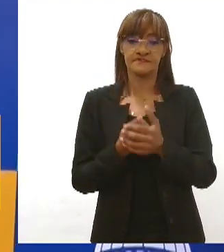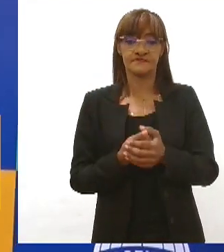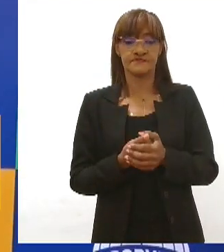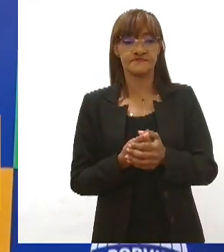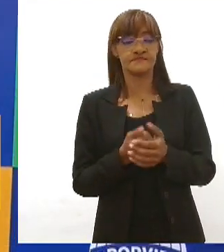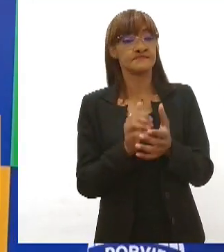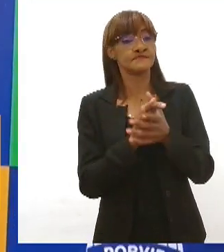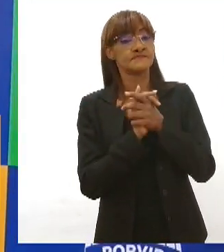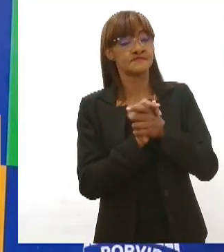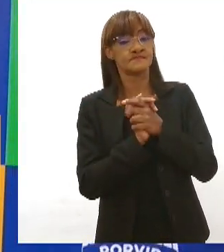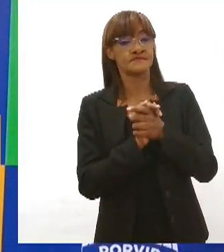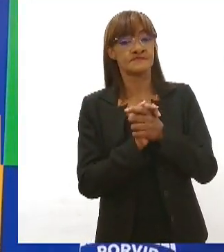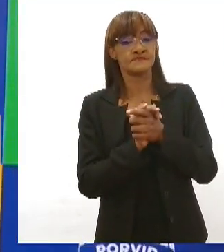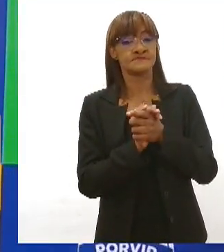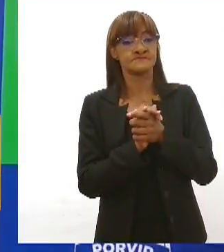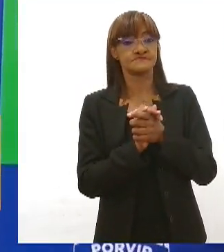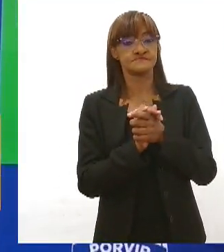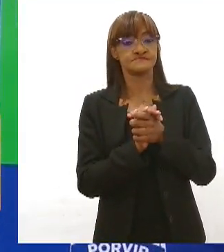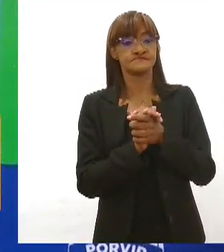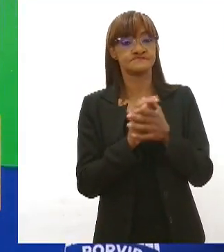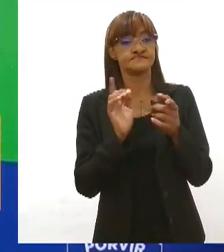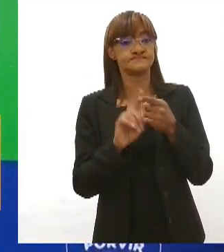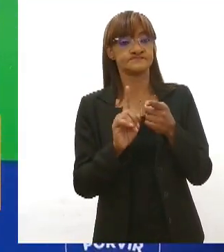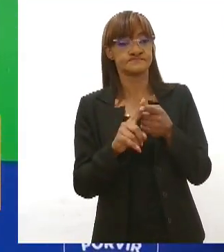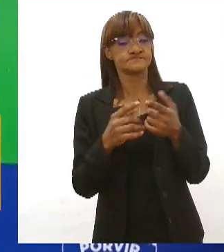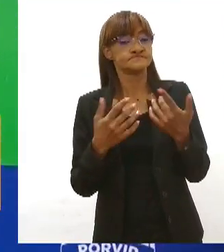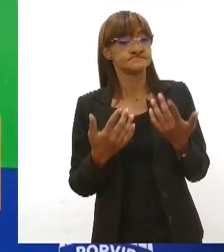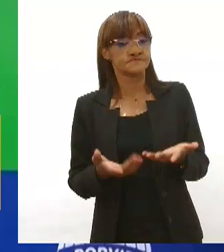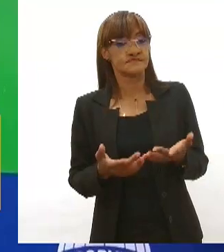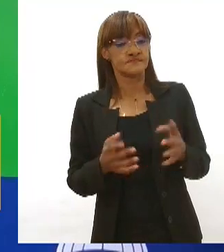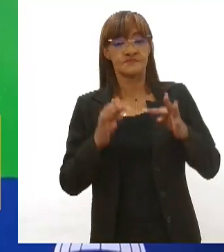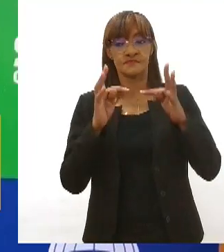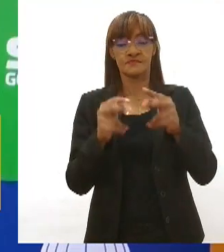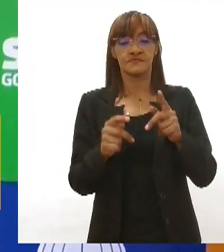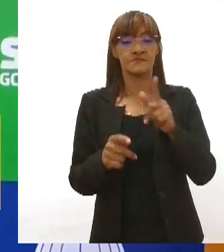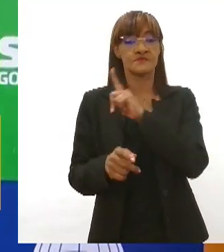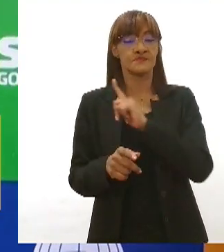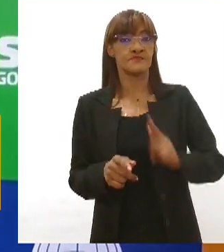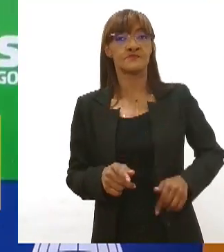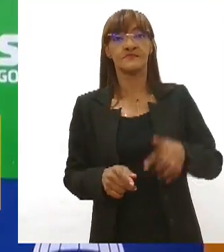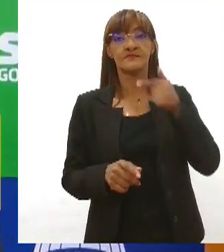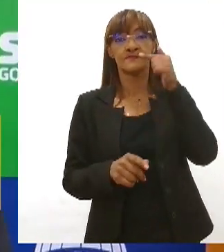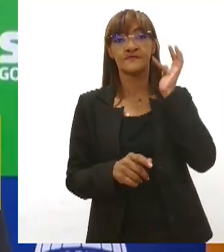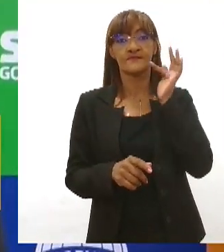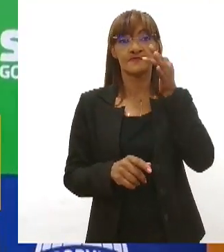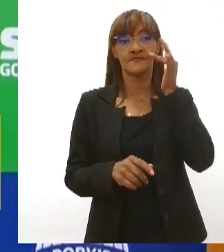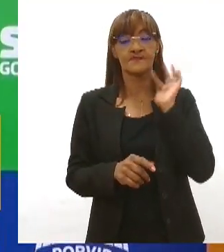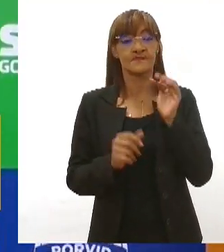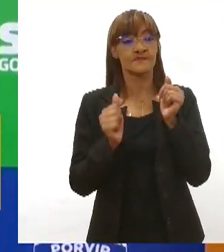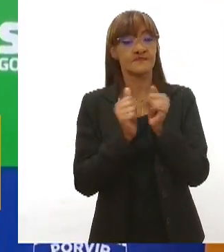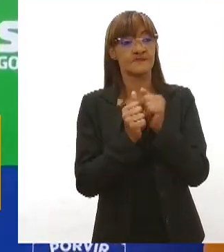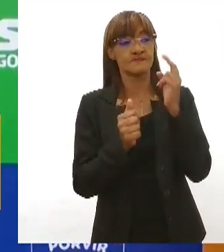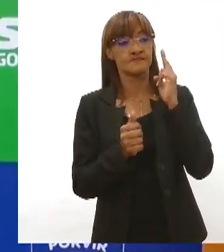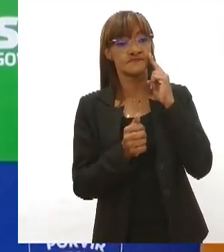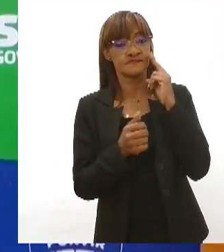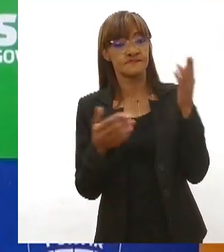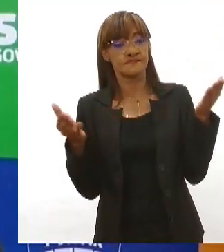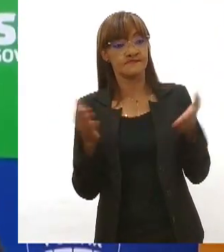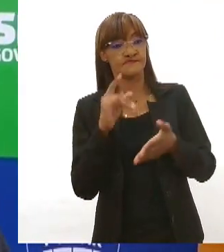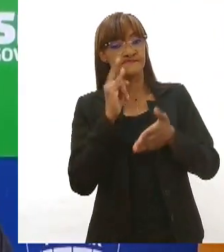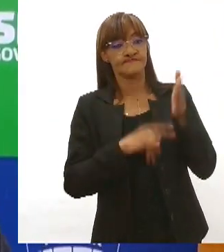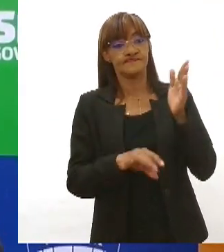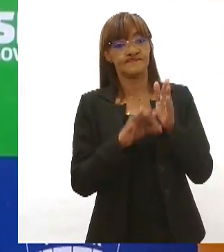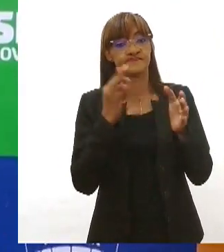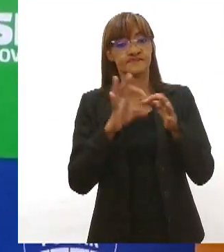Juca pelo atendimento das obras. E o governador Fábio Mitidieri, juntamente com o Zezinho Sobral, que vem aqui hoje dar ordem de serviço dessas obras tão importantes para o